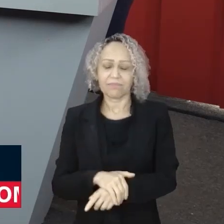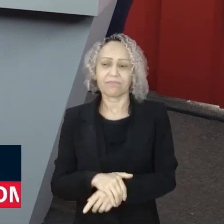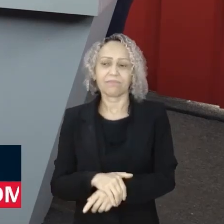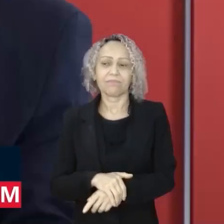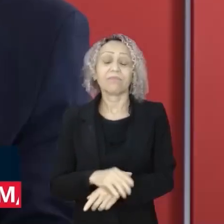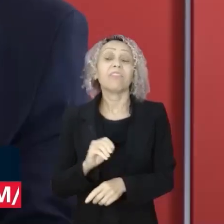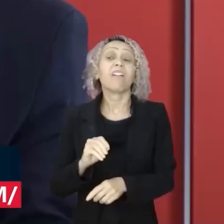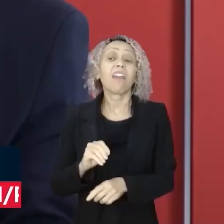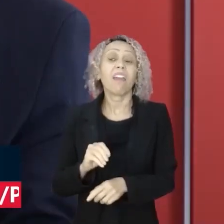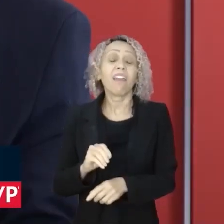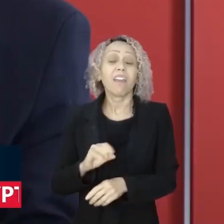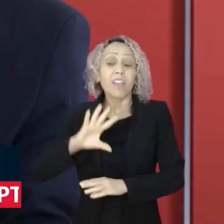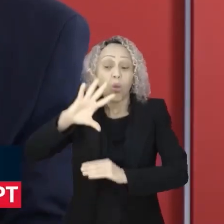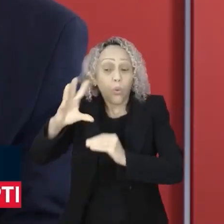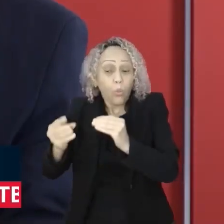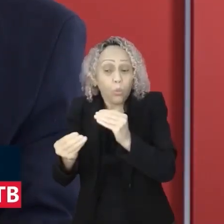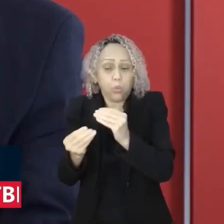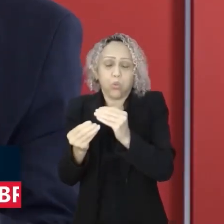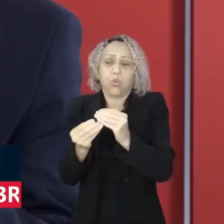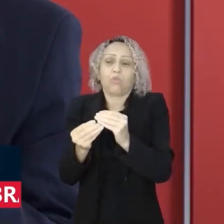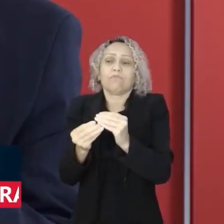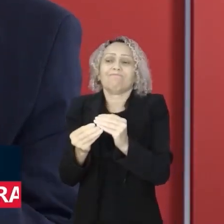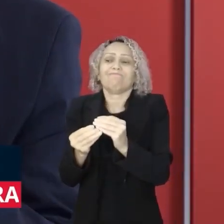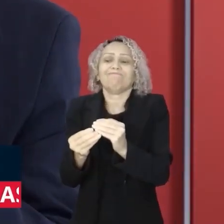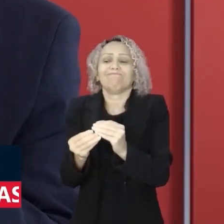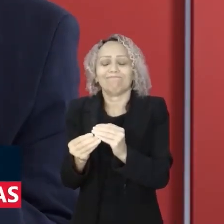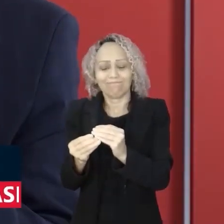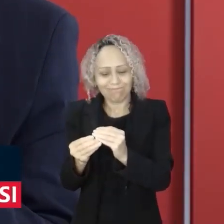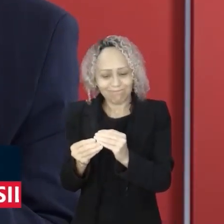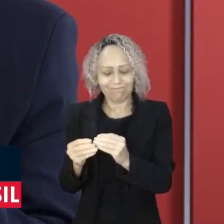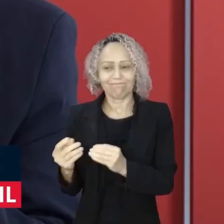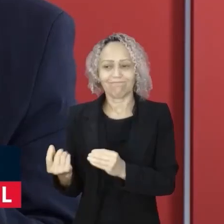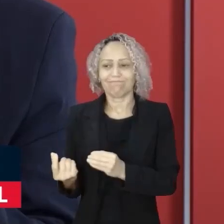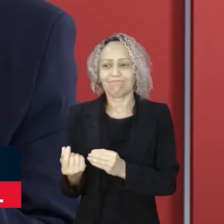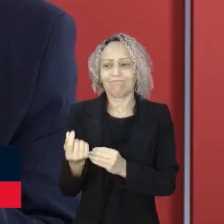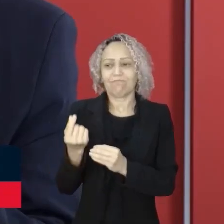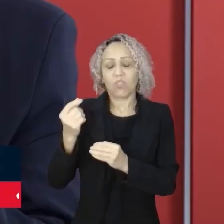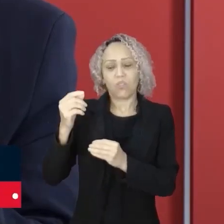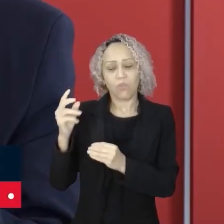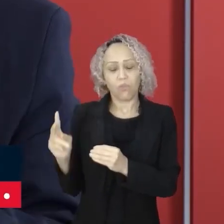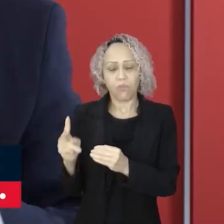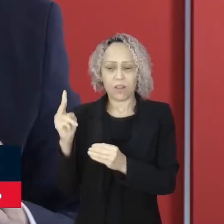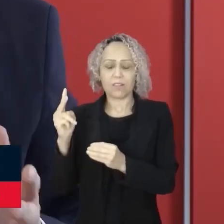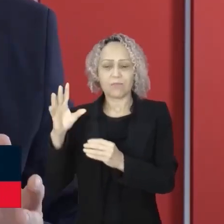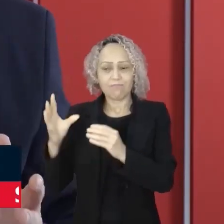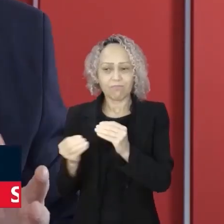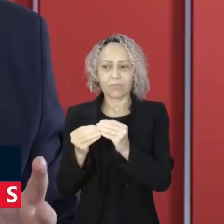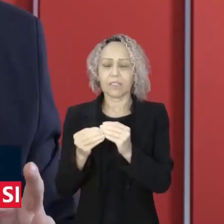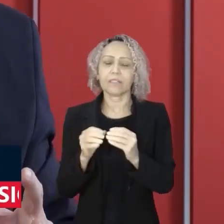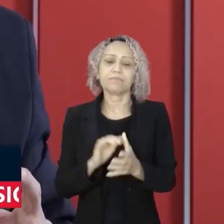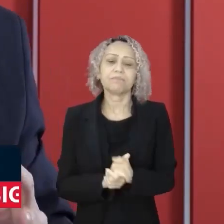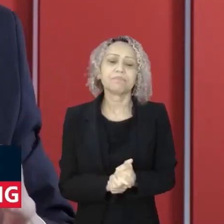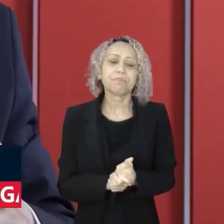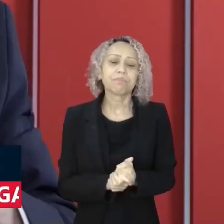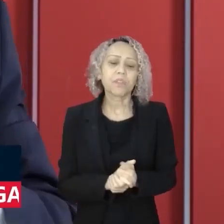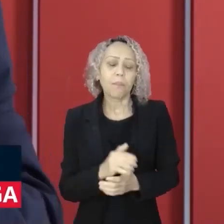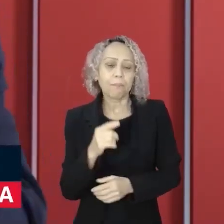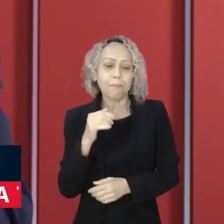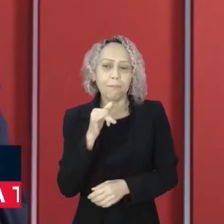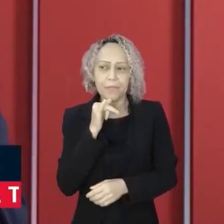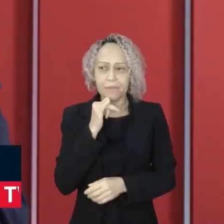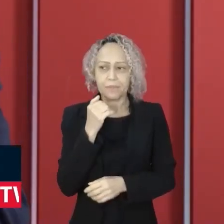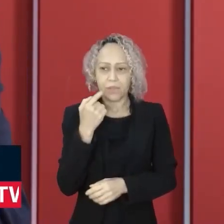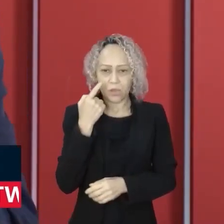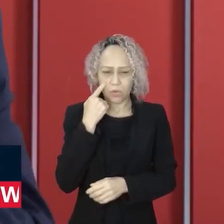é fundamental. Nós vamos ter um estímulo muito forte às agroindústrias, porque quando tu vende o teu